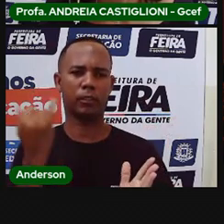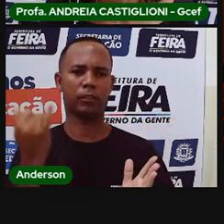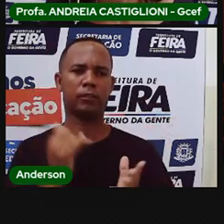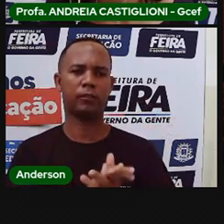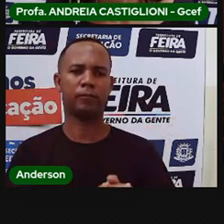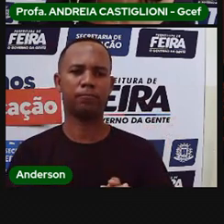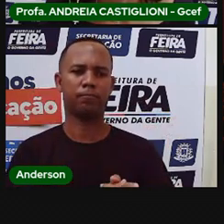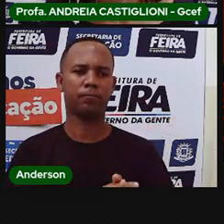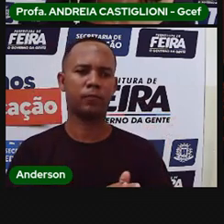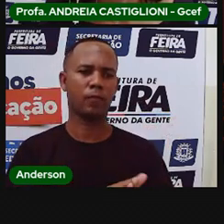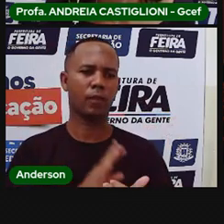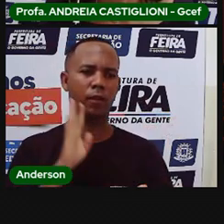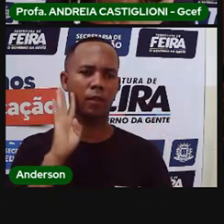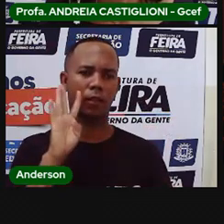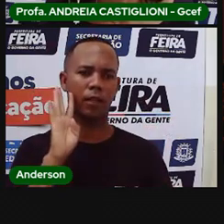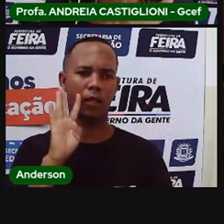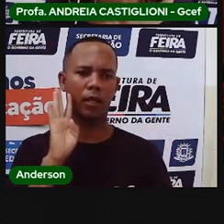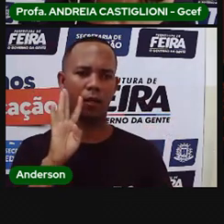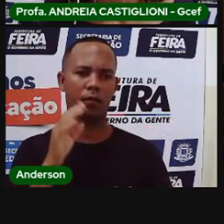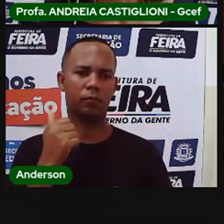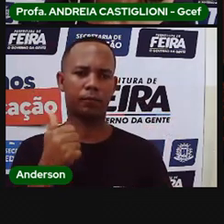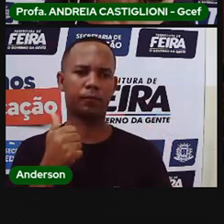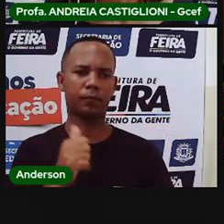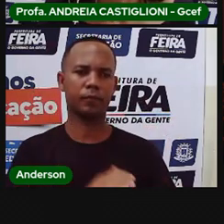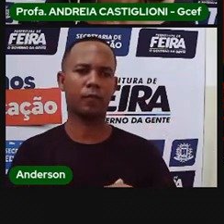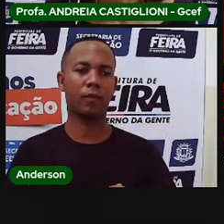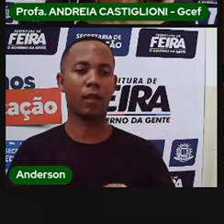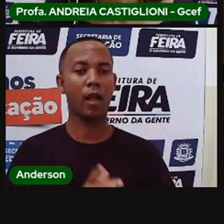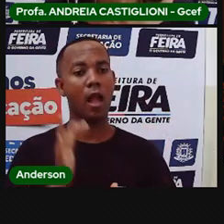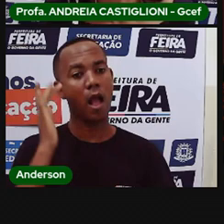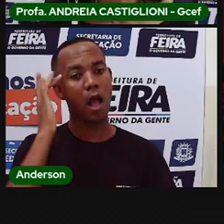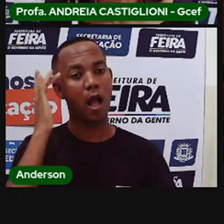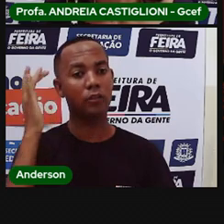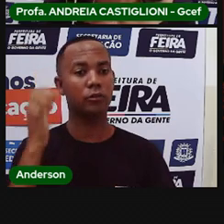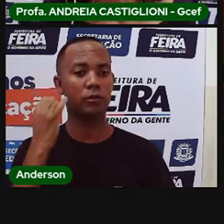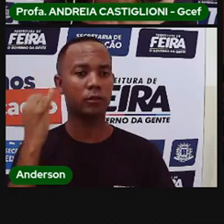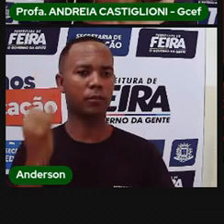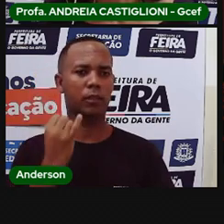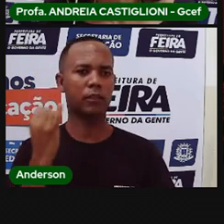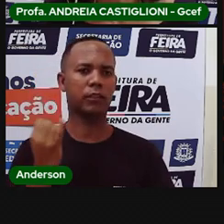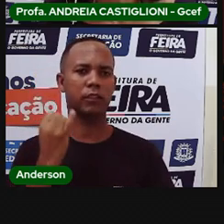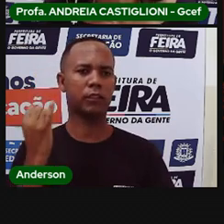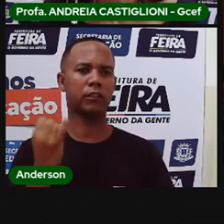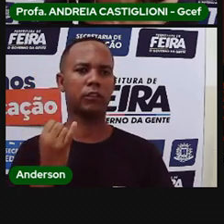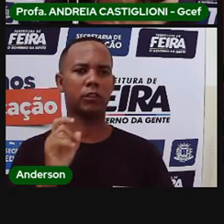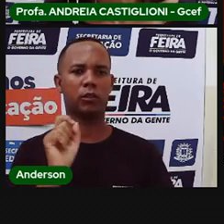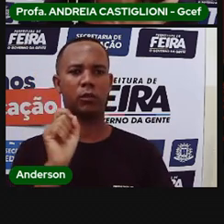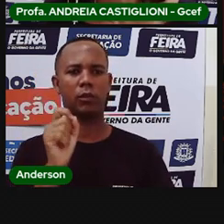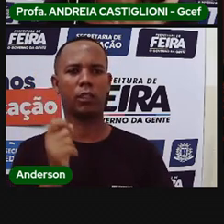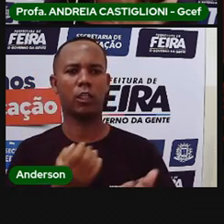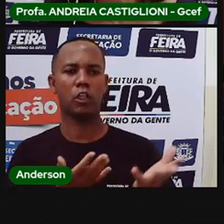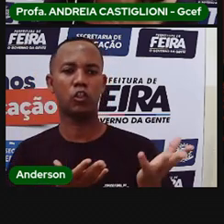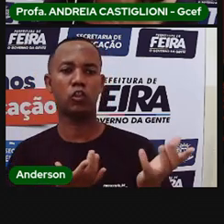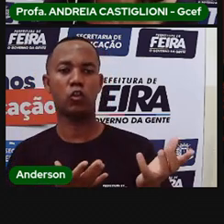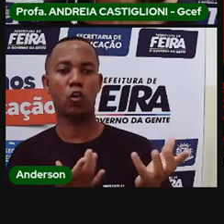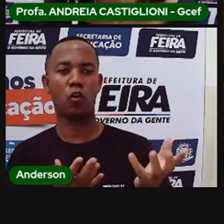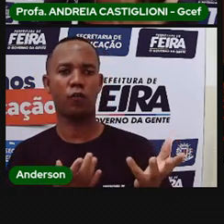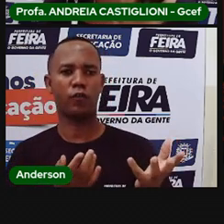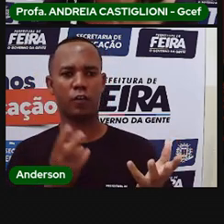Ótimas dicas, Marília, excelentes. Eu acho que é importantíssimo que esse jovem, né, o estudante,